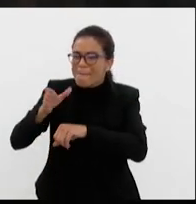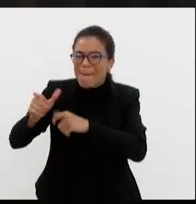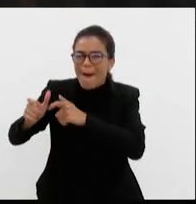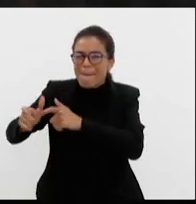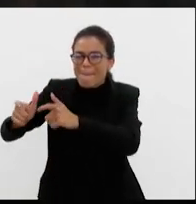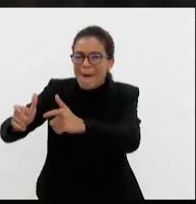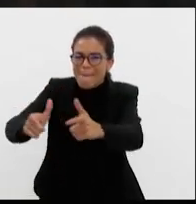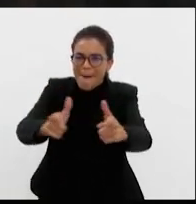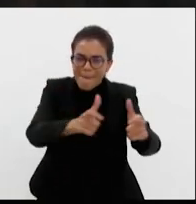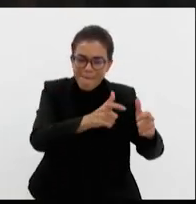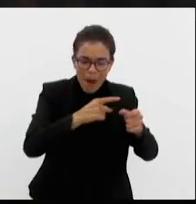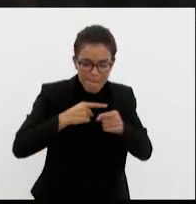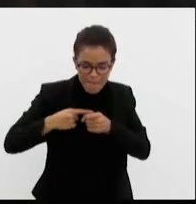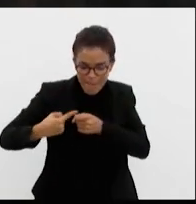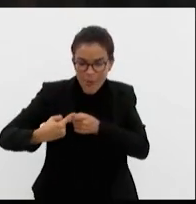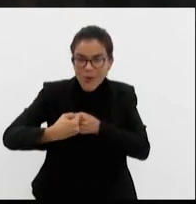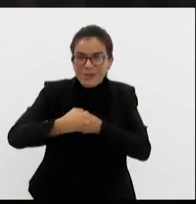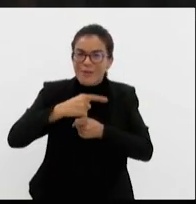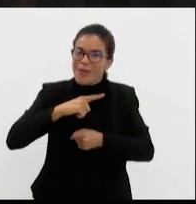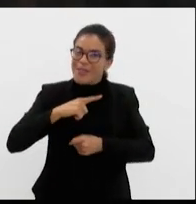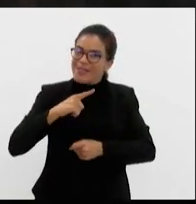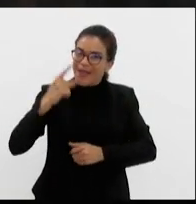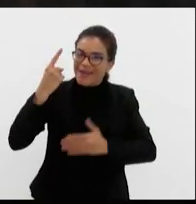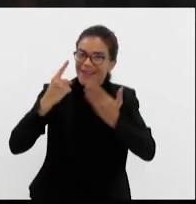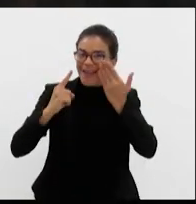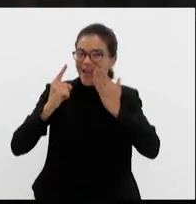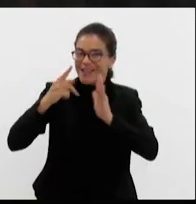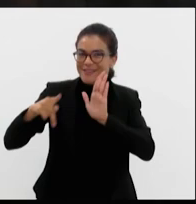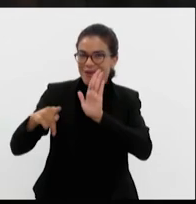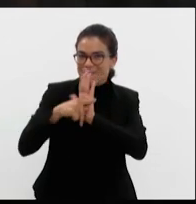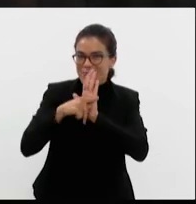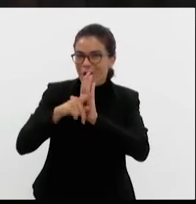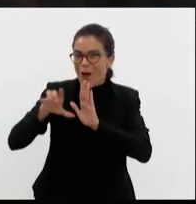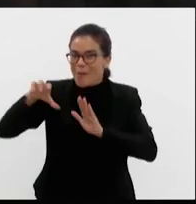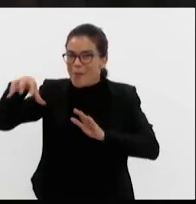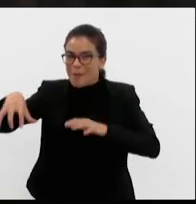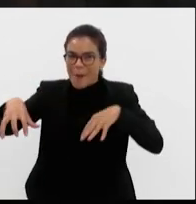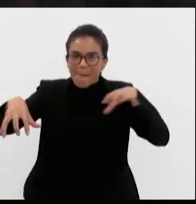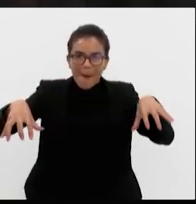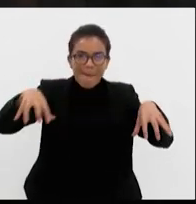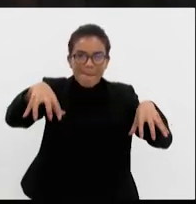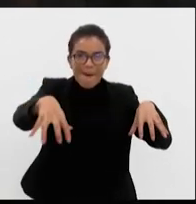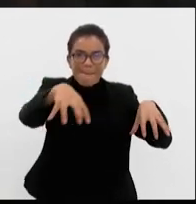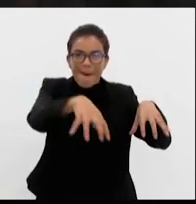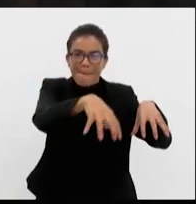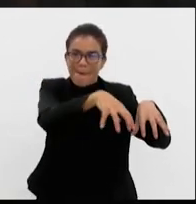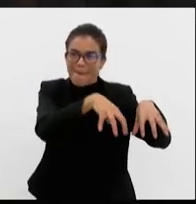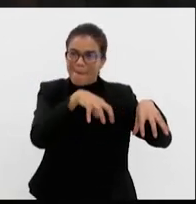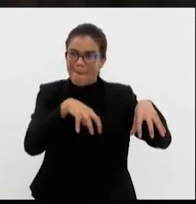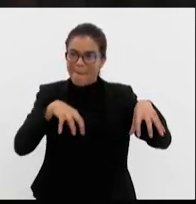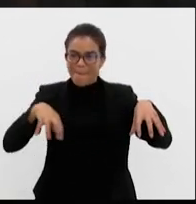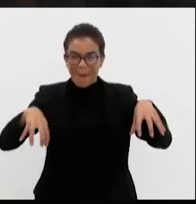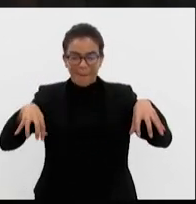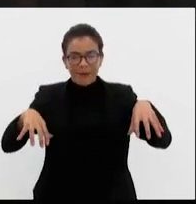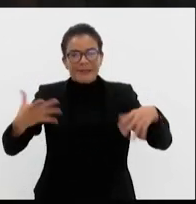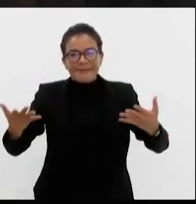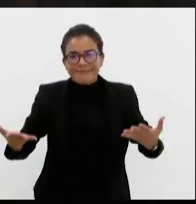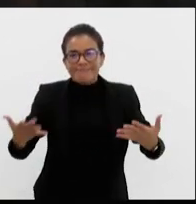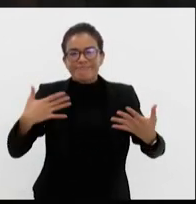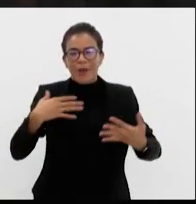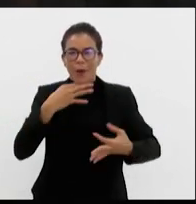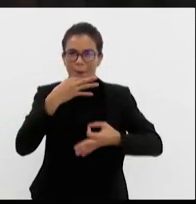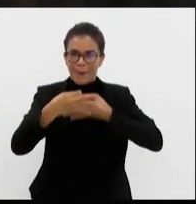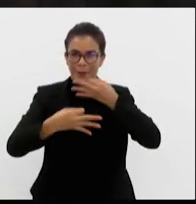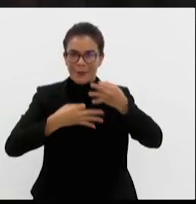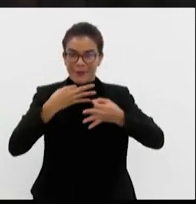diversos municípios também têm seus carnavais locais e algumas as suas agremiações locais também. Então, eu acho que